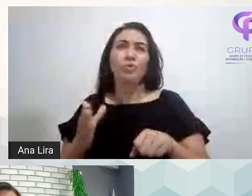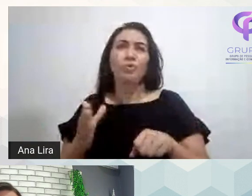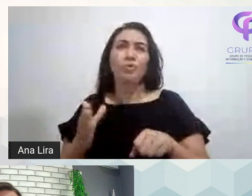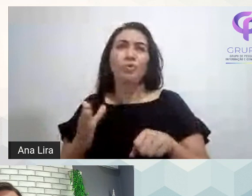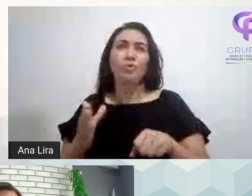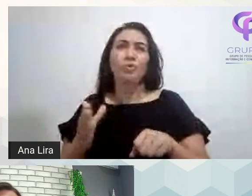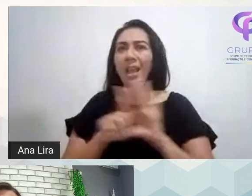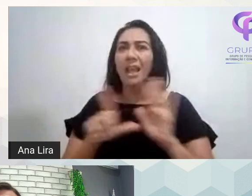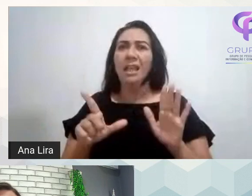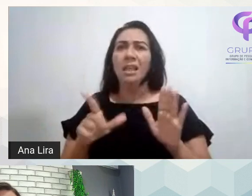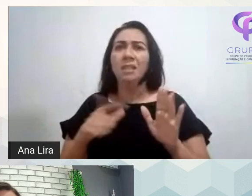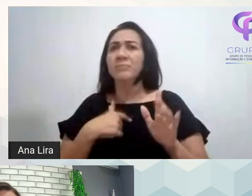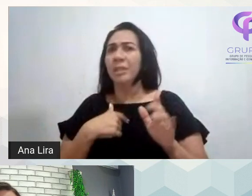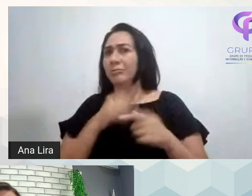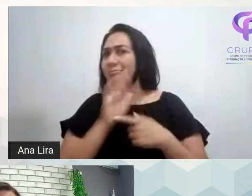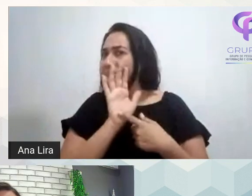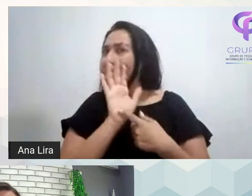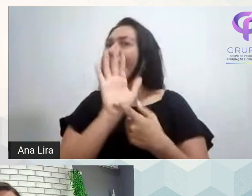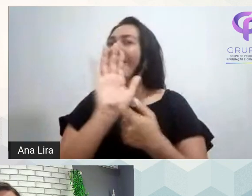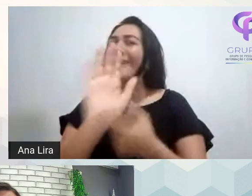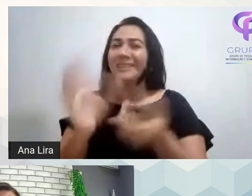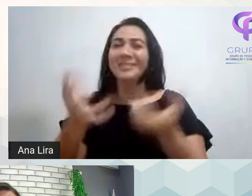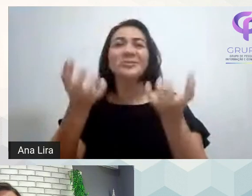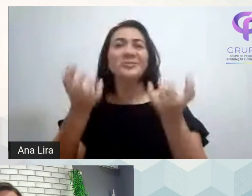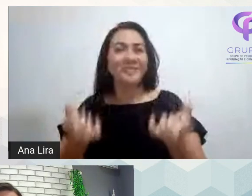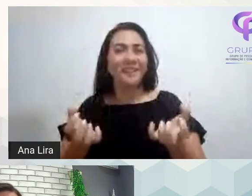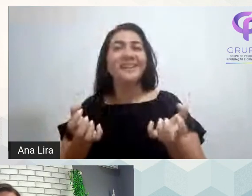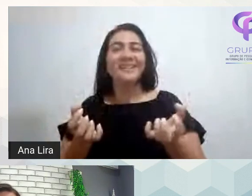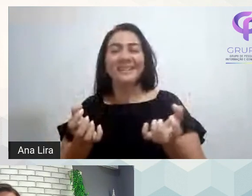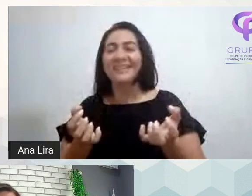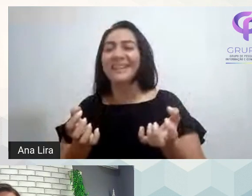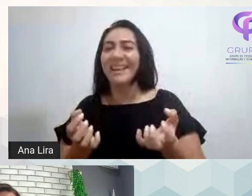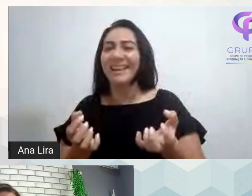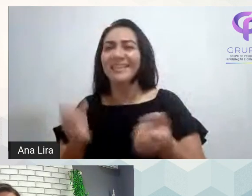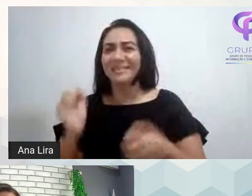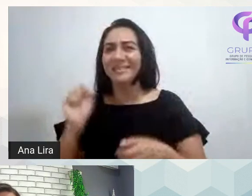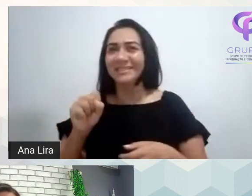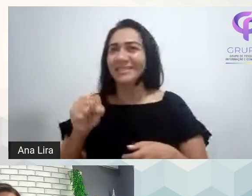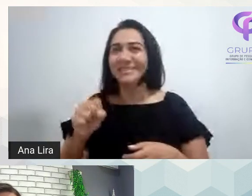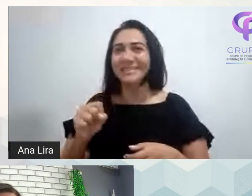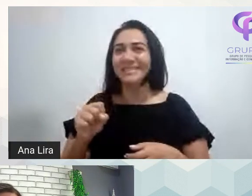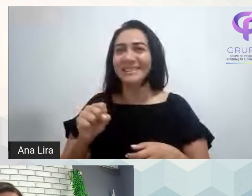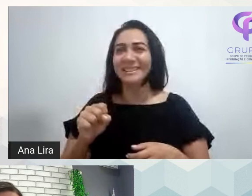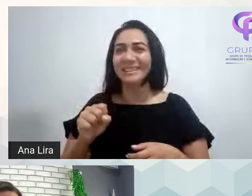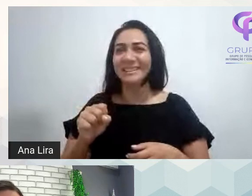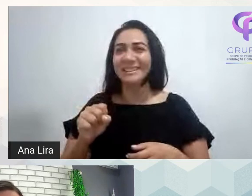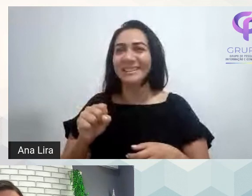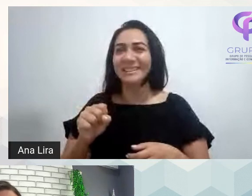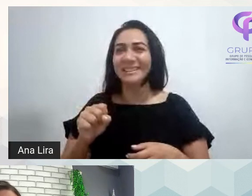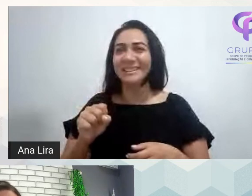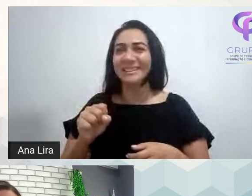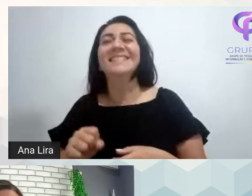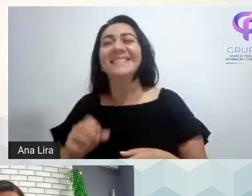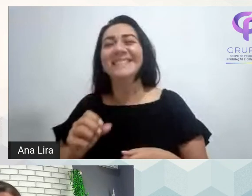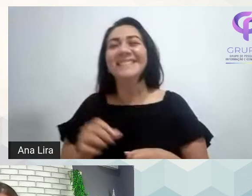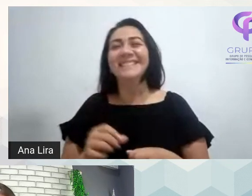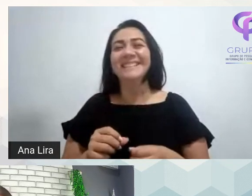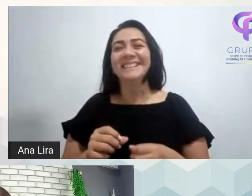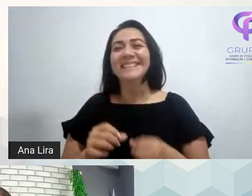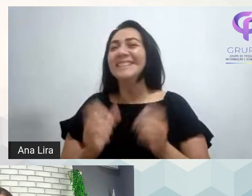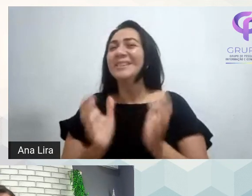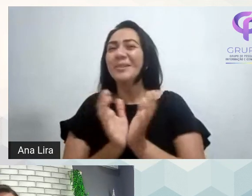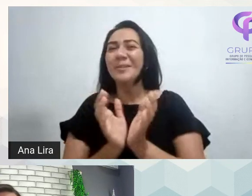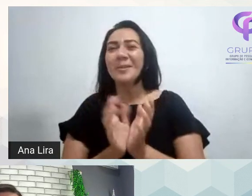construções, me coloco à disposição, né, eu digo da equipe. Fiquem bem à vontade para me